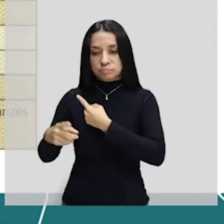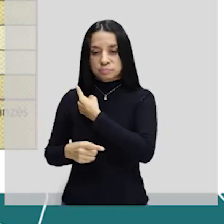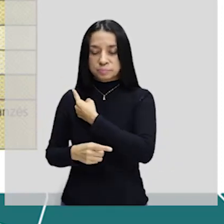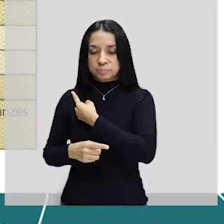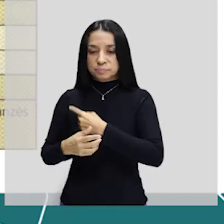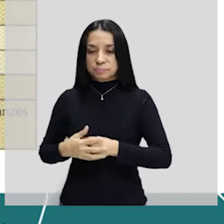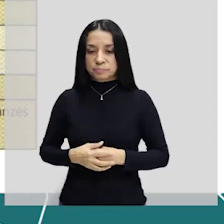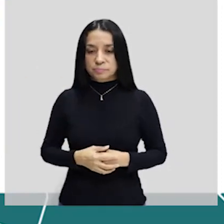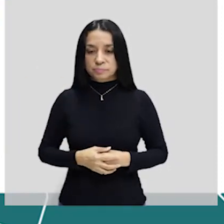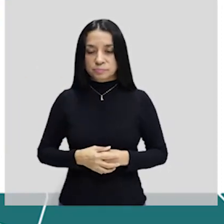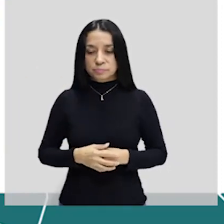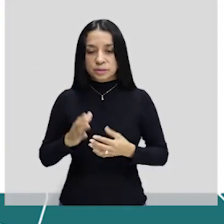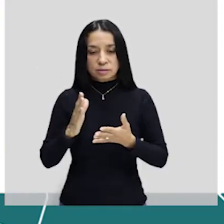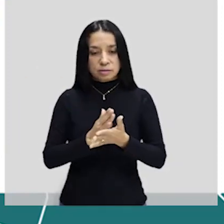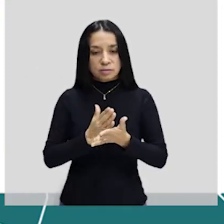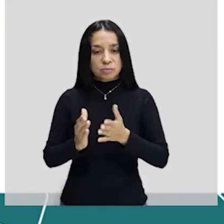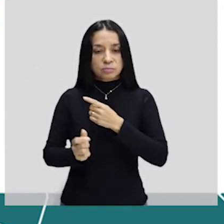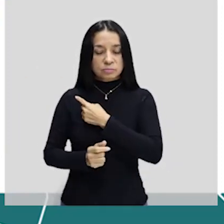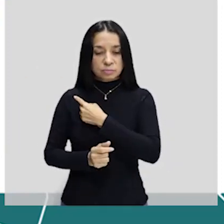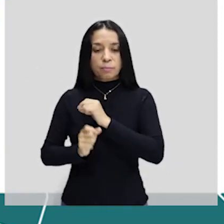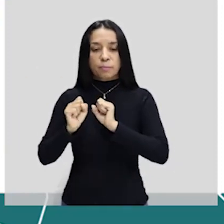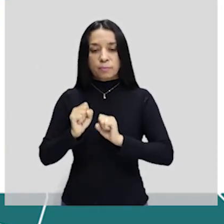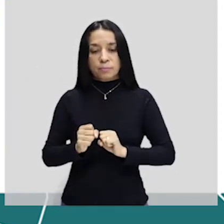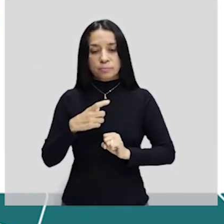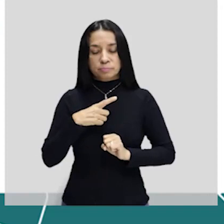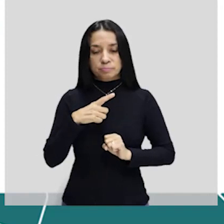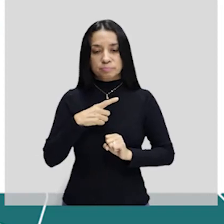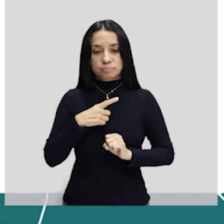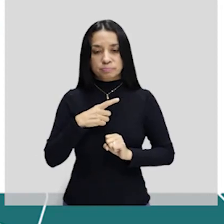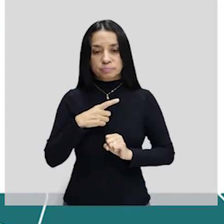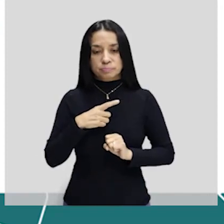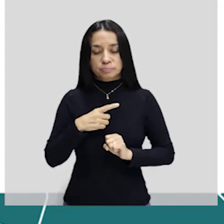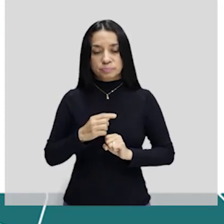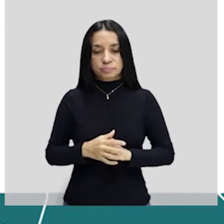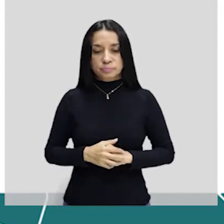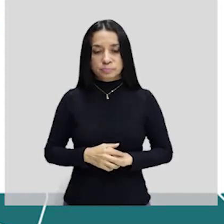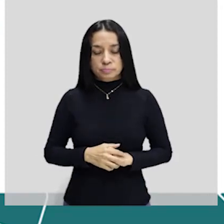tá? Alguns desses indivíduos a gente pode considerar aqui para vocês,